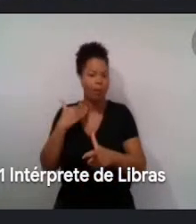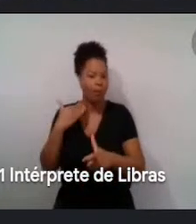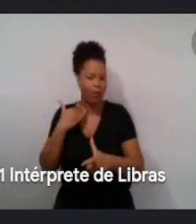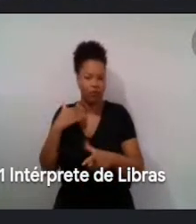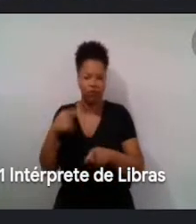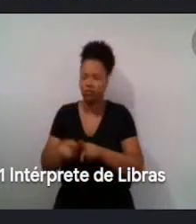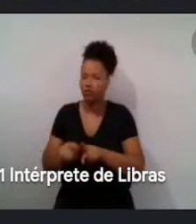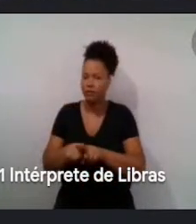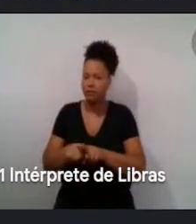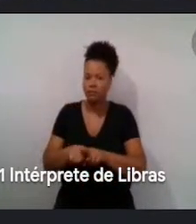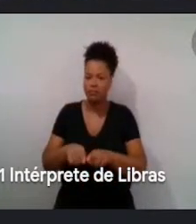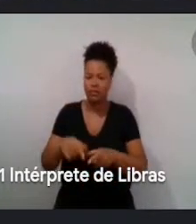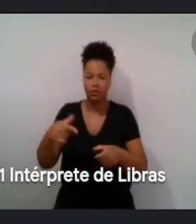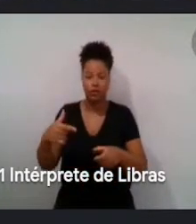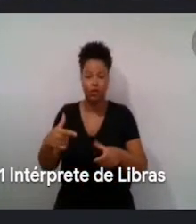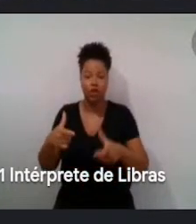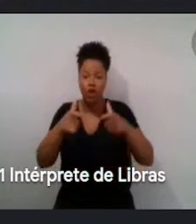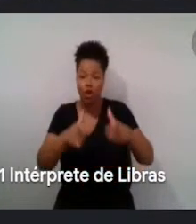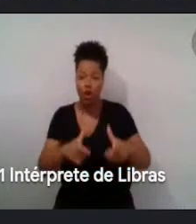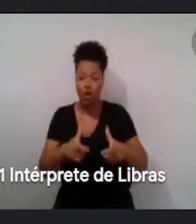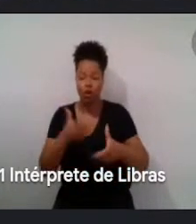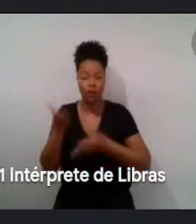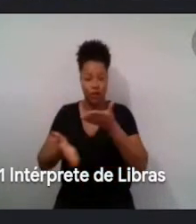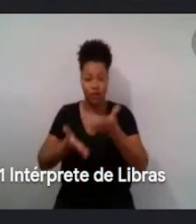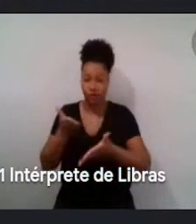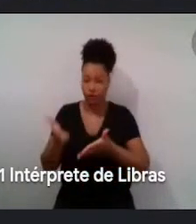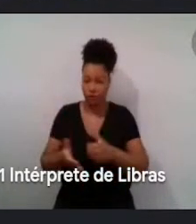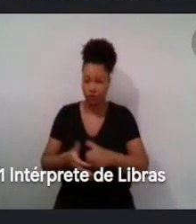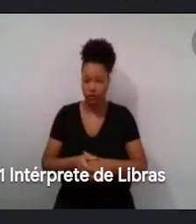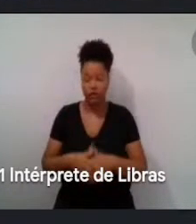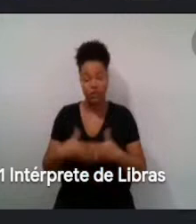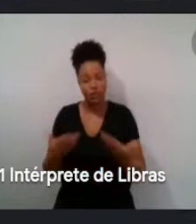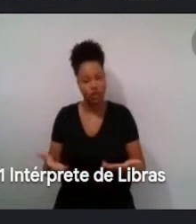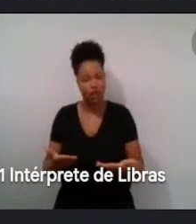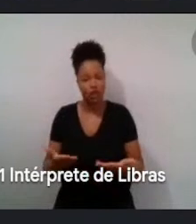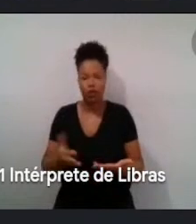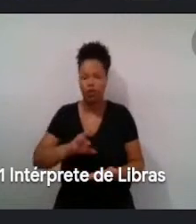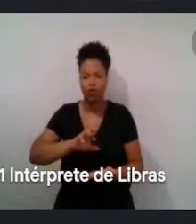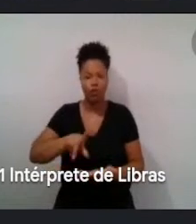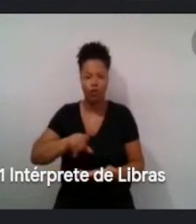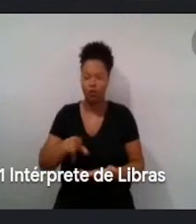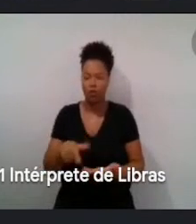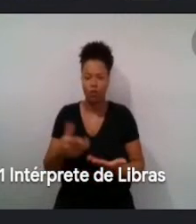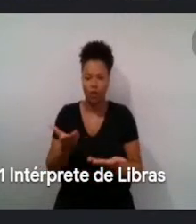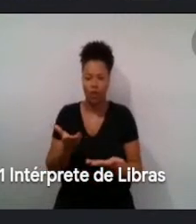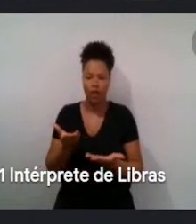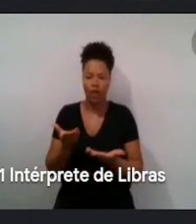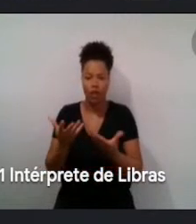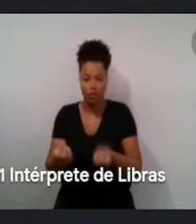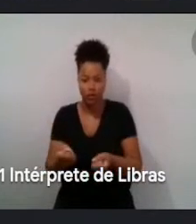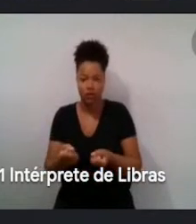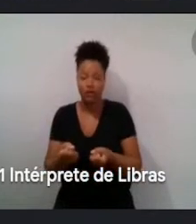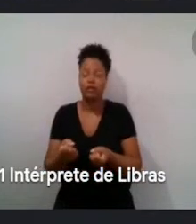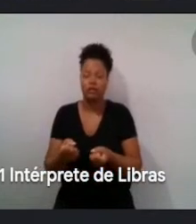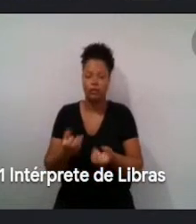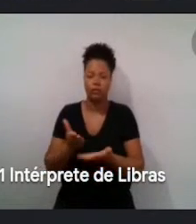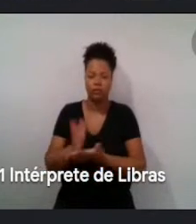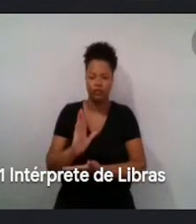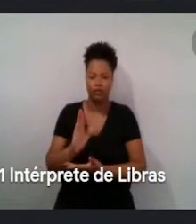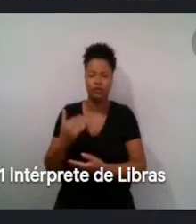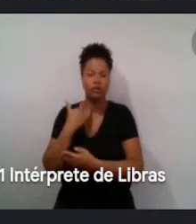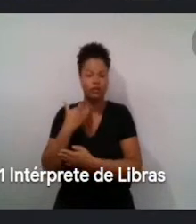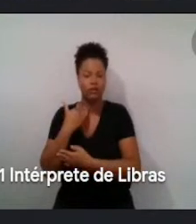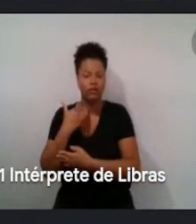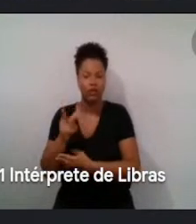Portanto, não é razoável a desaprovação das contas baseando-se apenas no argumento de